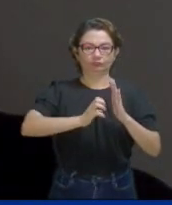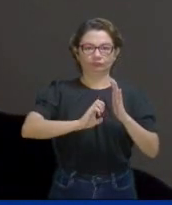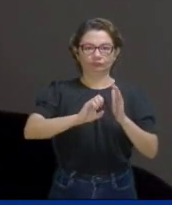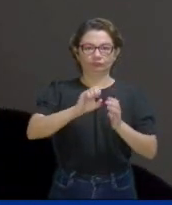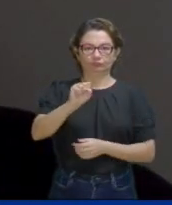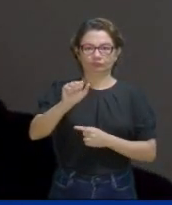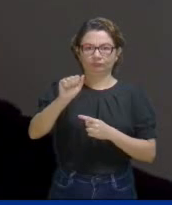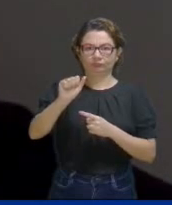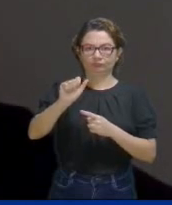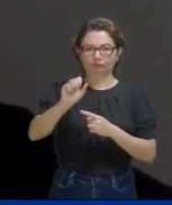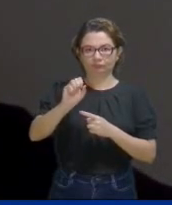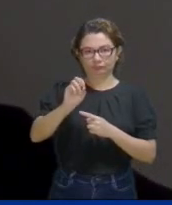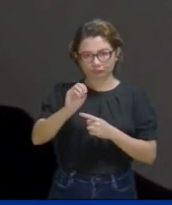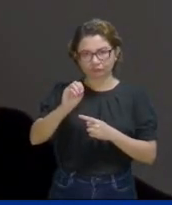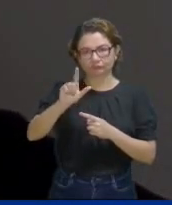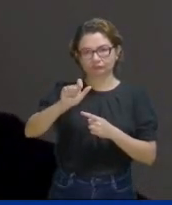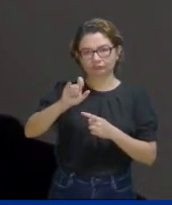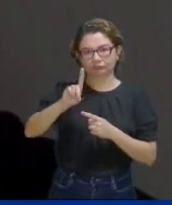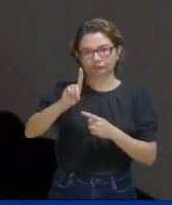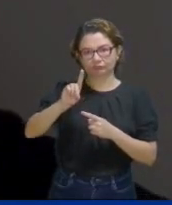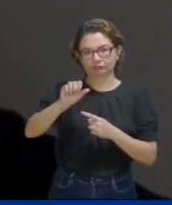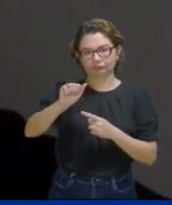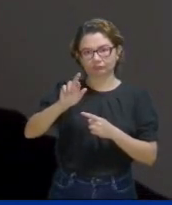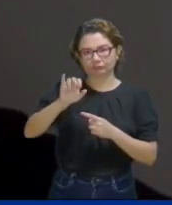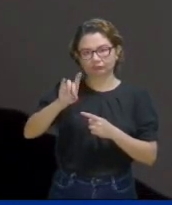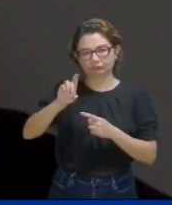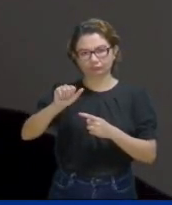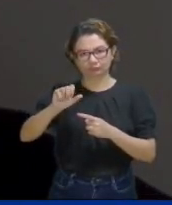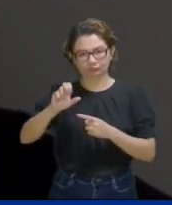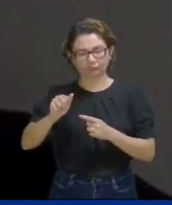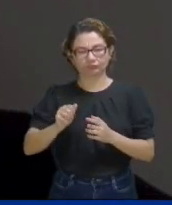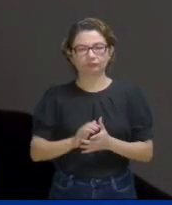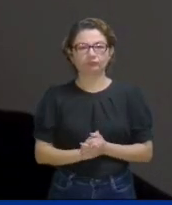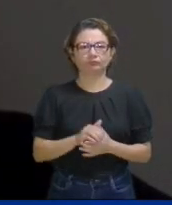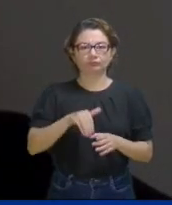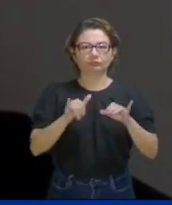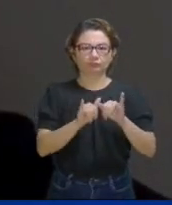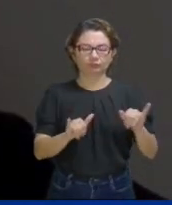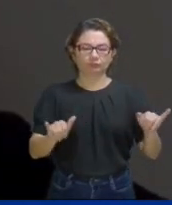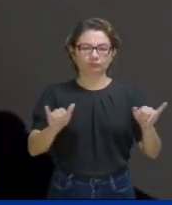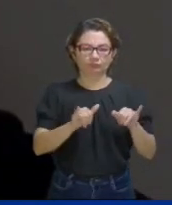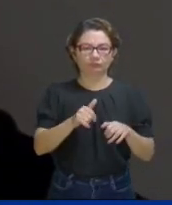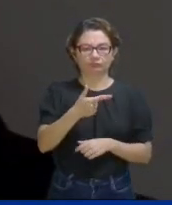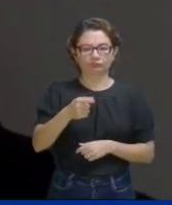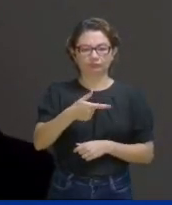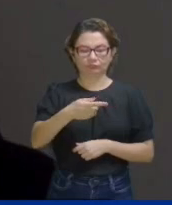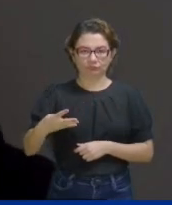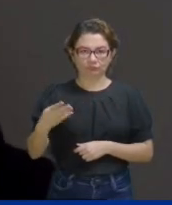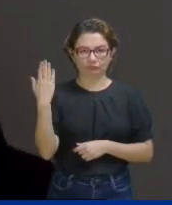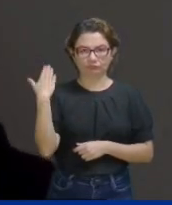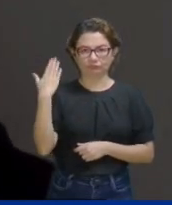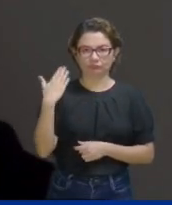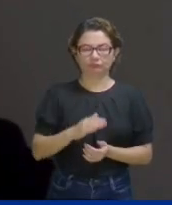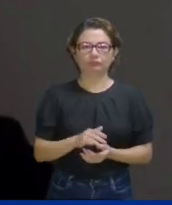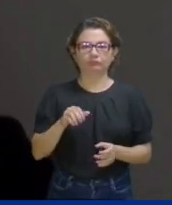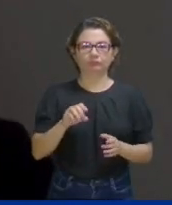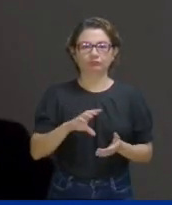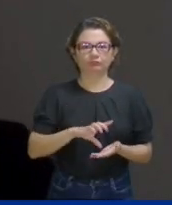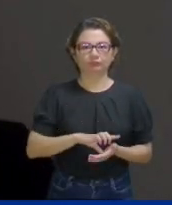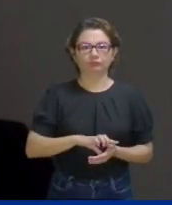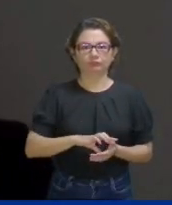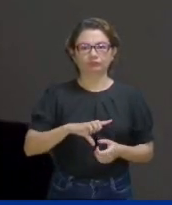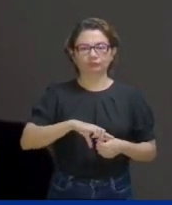Solidariedade coxiços laterais, os do óculos de estado do armação Amapá, escura, nariz relativa à afilado, barba campanha de cano nas armada eleições curta, municipais de grisalho e 2024, traje toga preta. nos termos do artigo